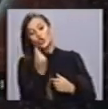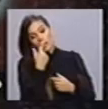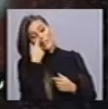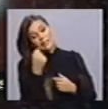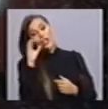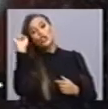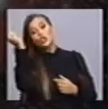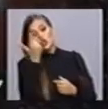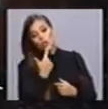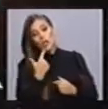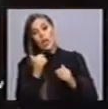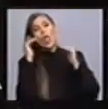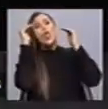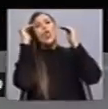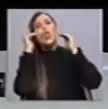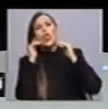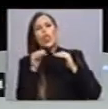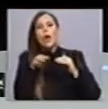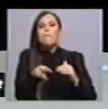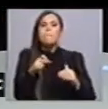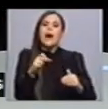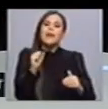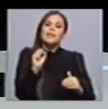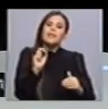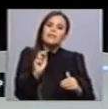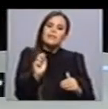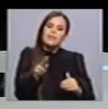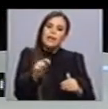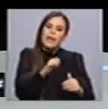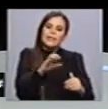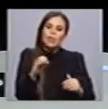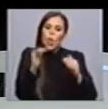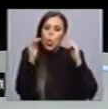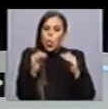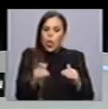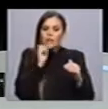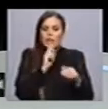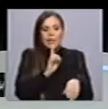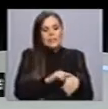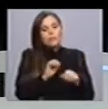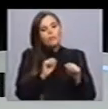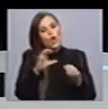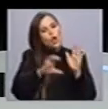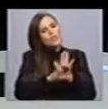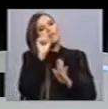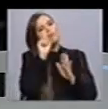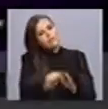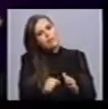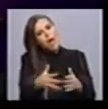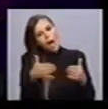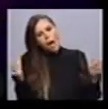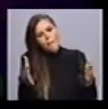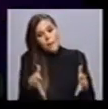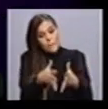magnético decresce muito rapidamente, abrindo, no fundo, tempo e condições muito maiores do que aquilo que se